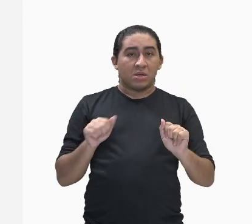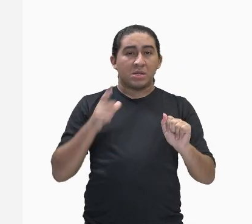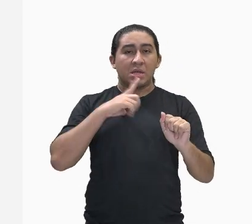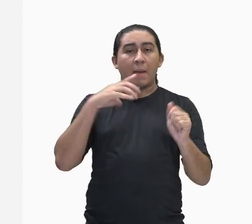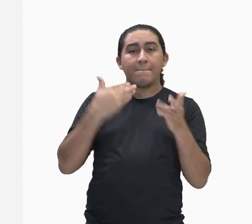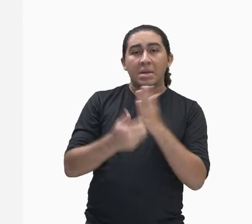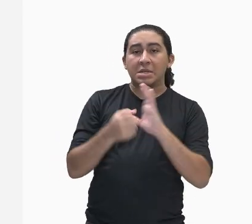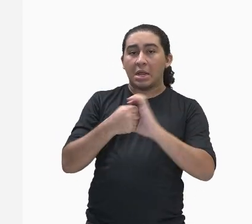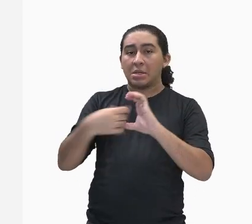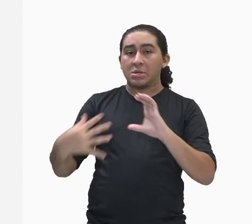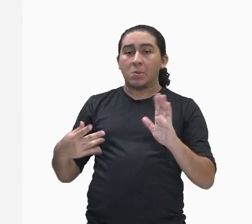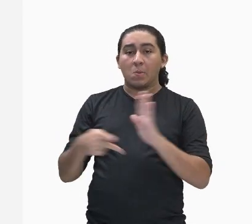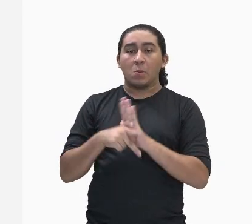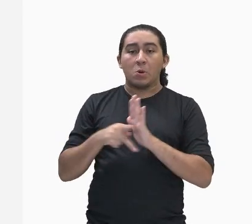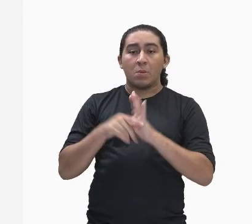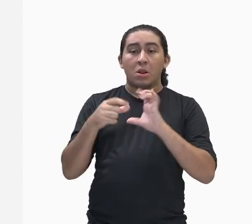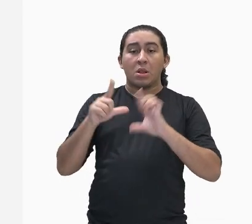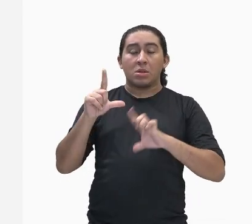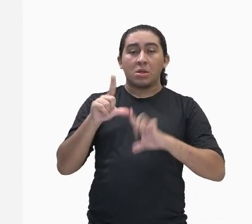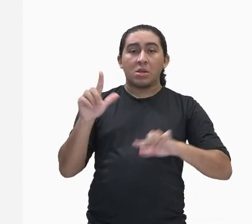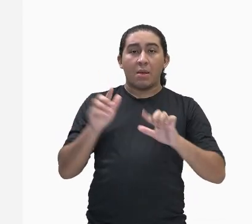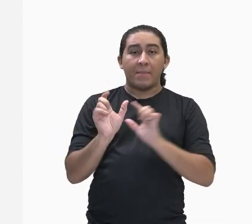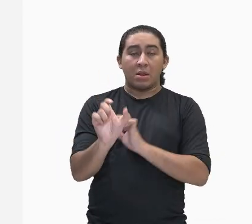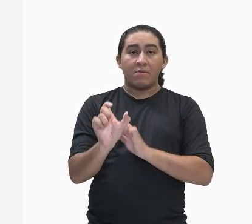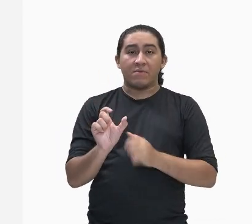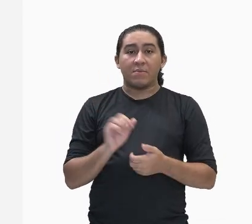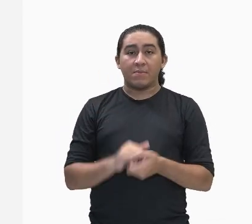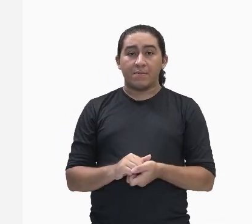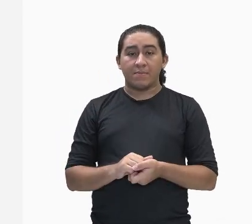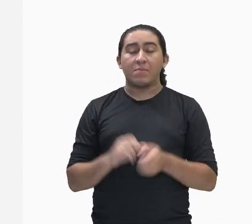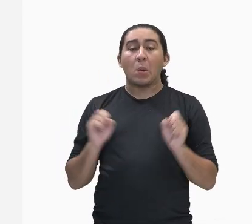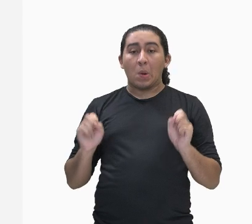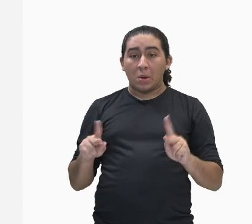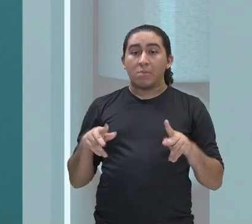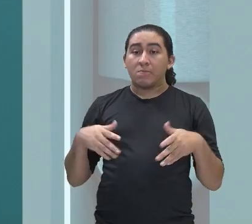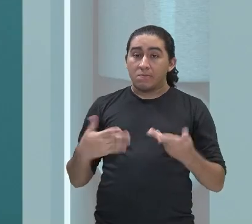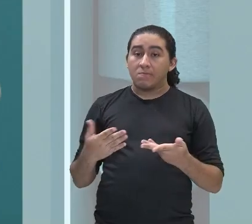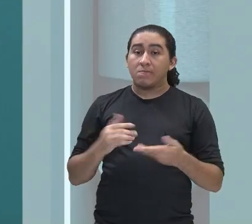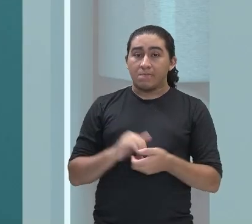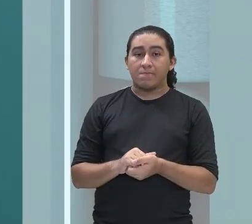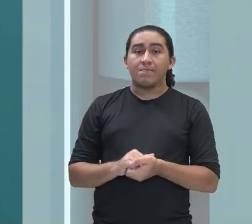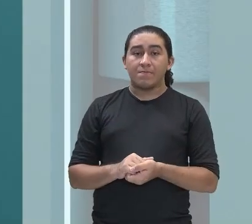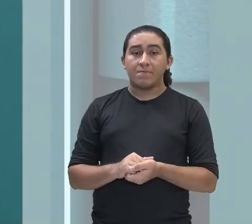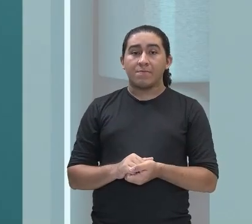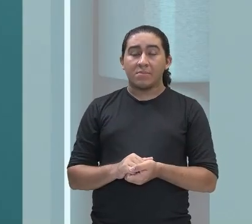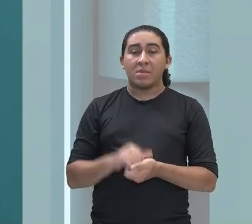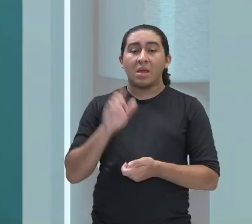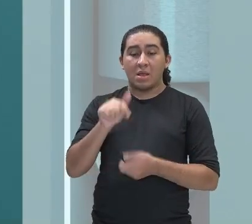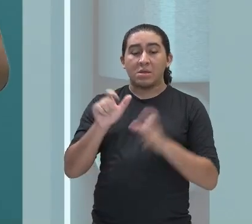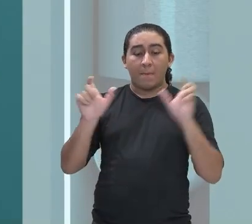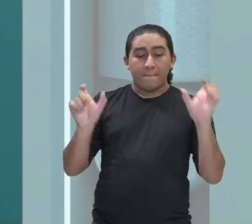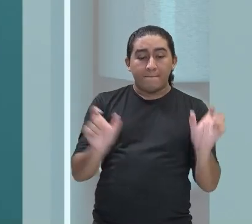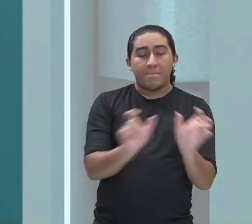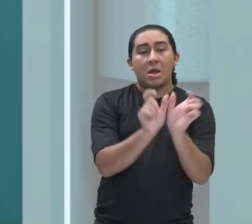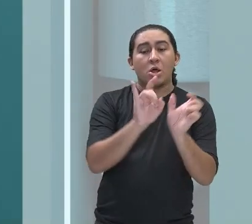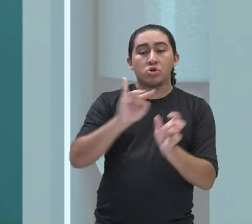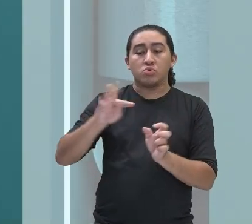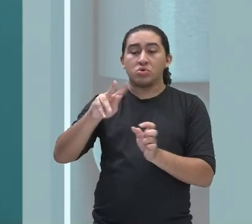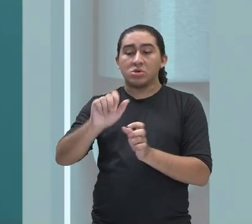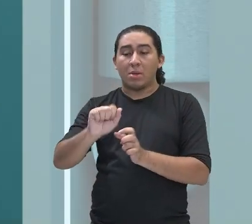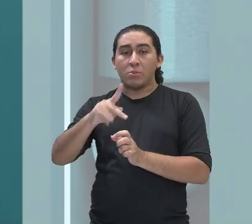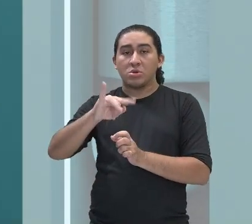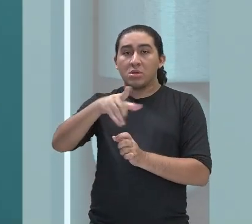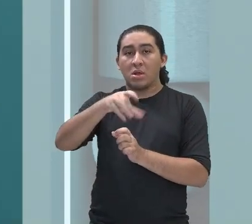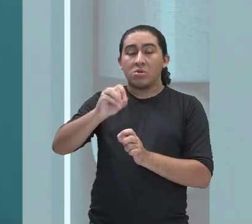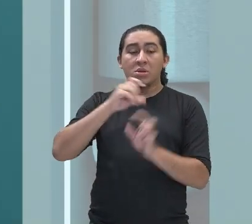de um elemento. Então, pernalta. Então, é isso. Né? A composição por justa posição, ela só une